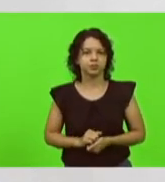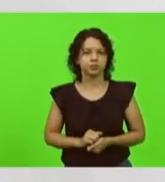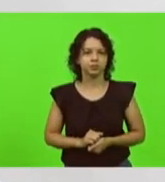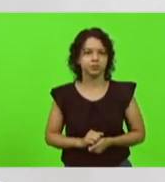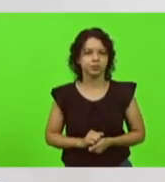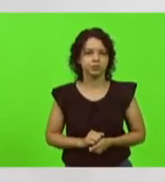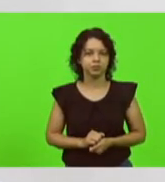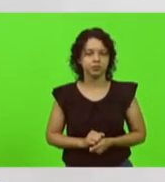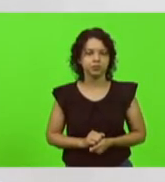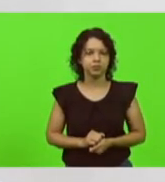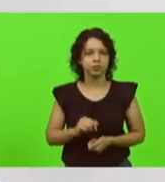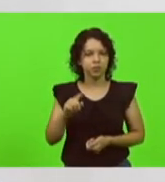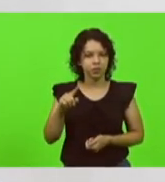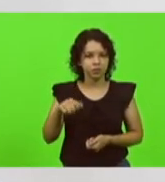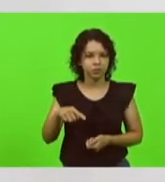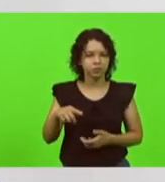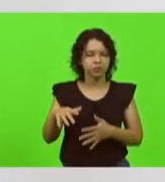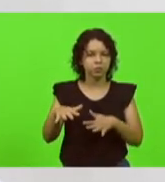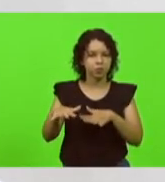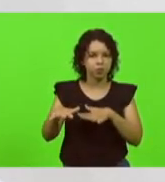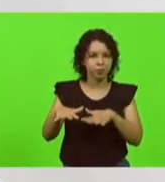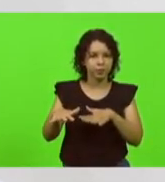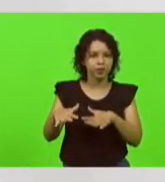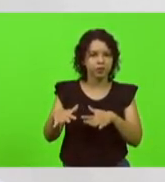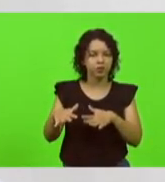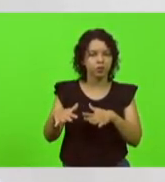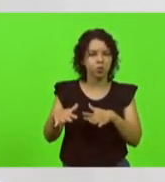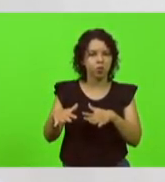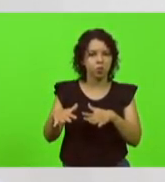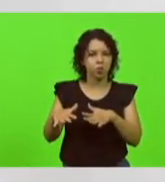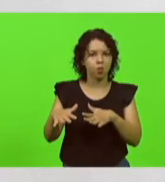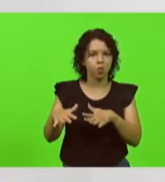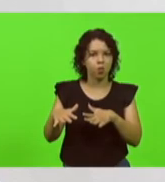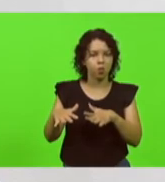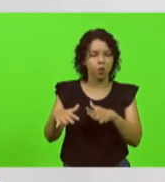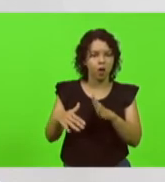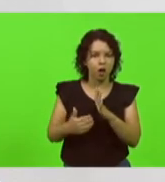É um movimento altíssimo.